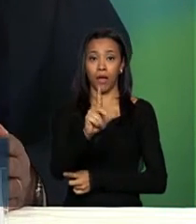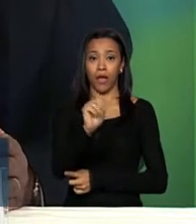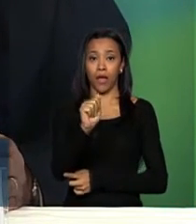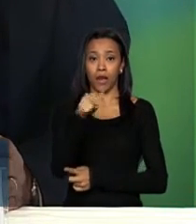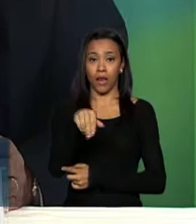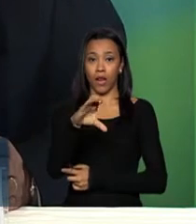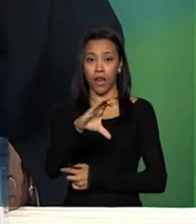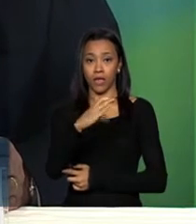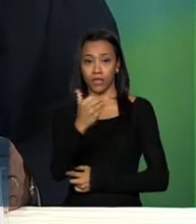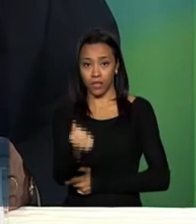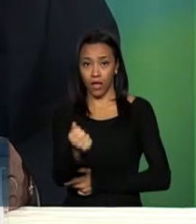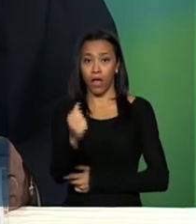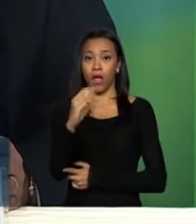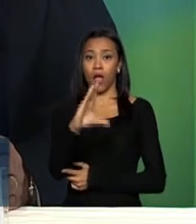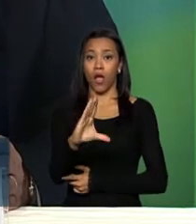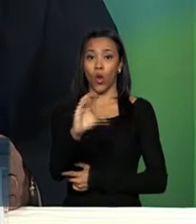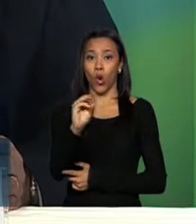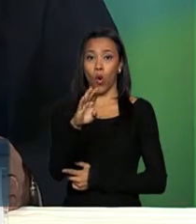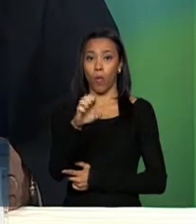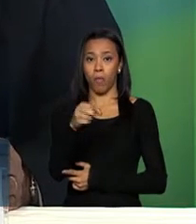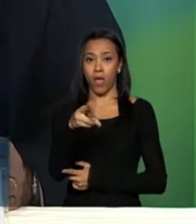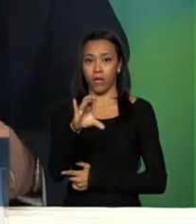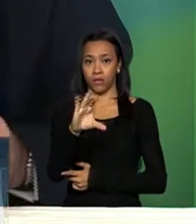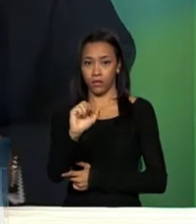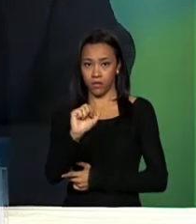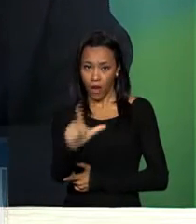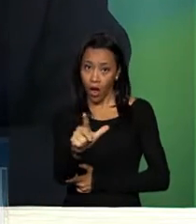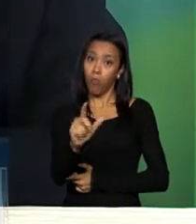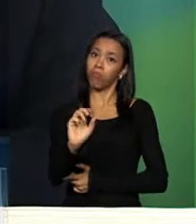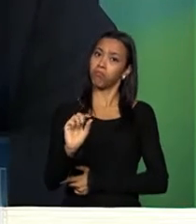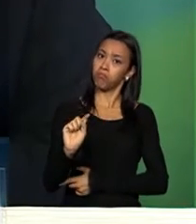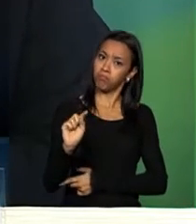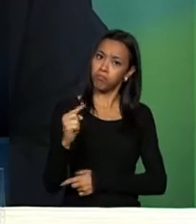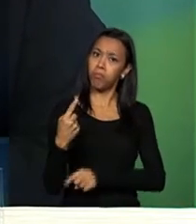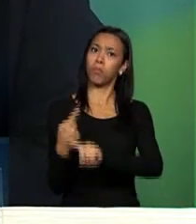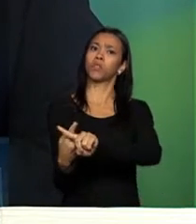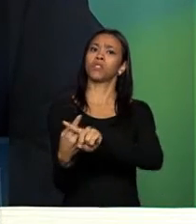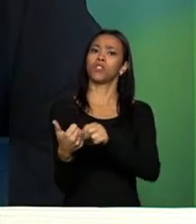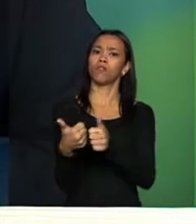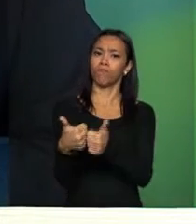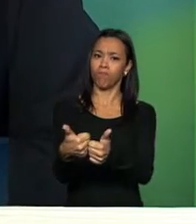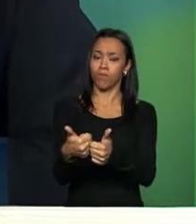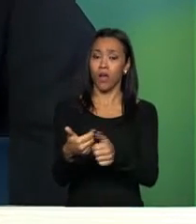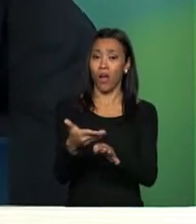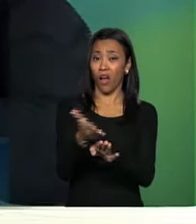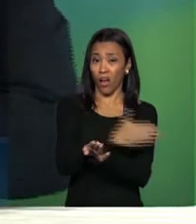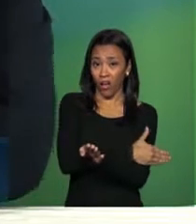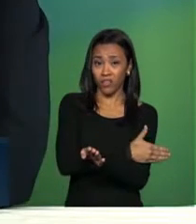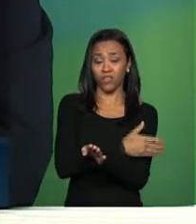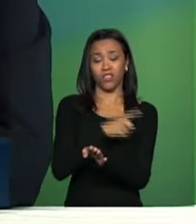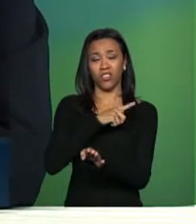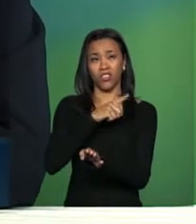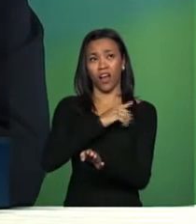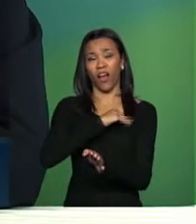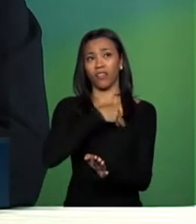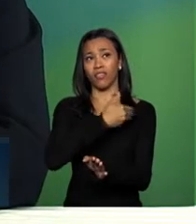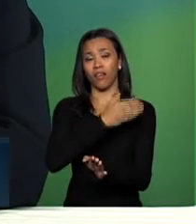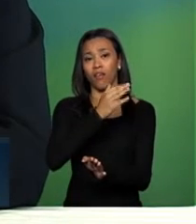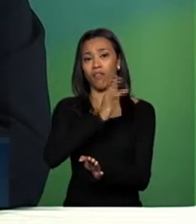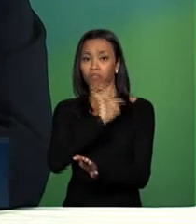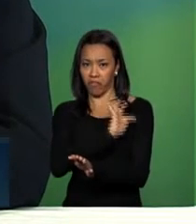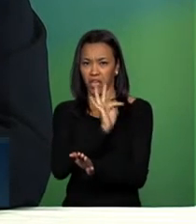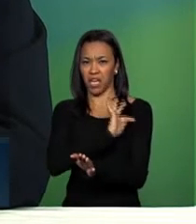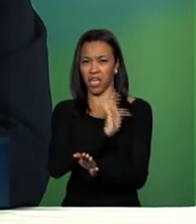destacar que nessa dinâmica da balança comercial, nós tínhamos um déficit acumulado até fevereiro de quase